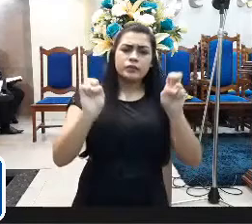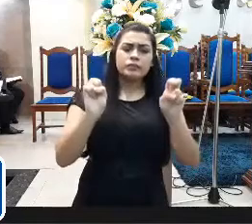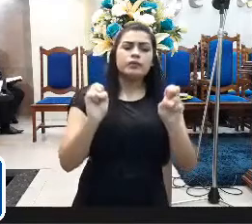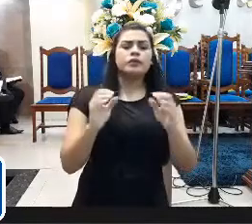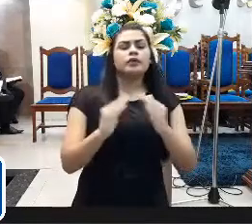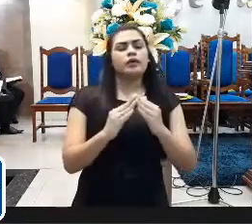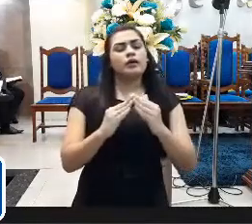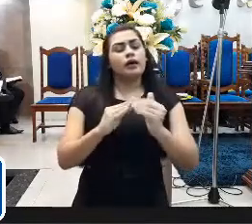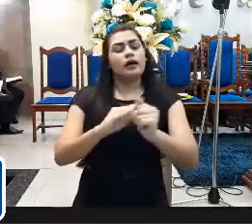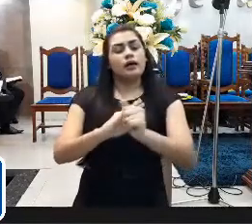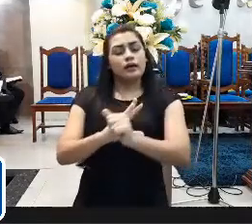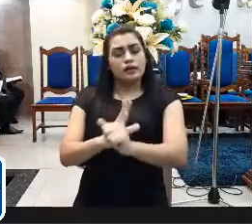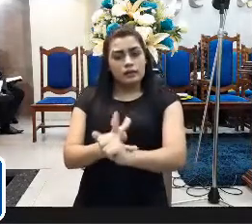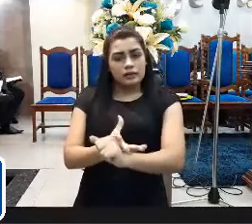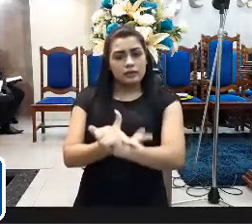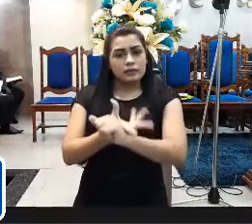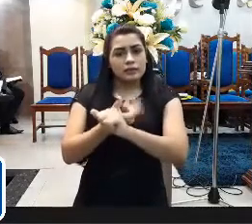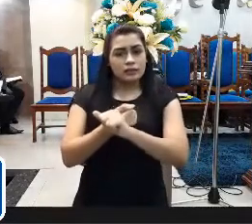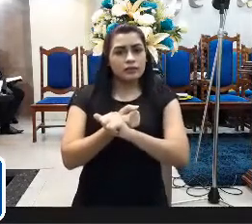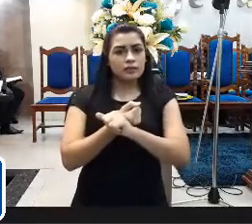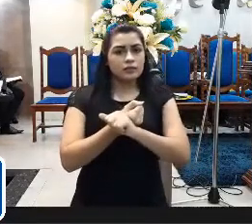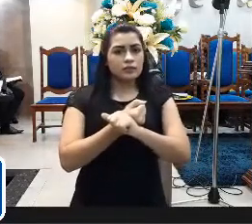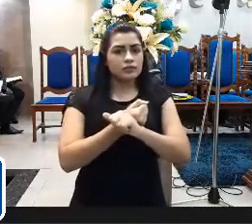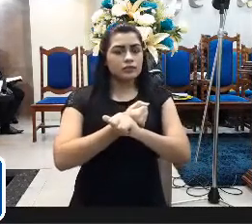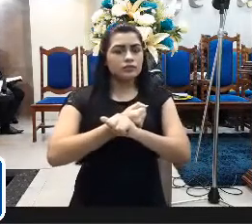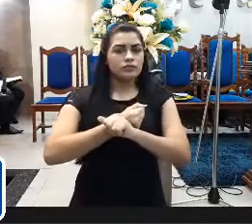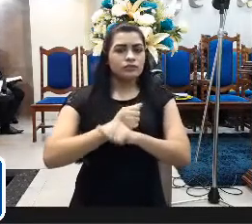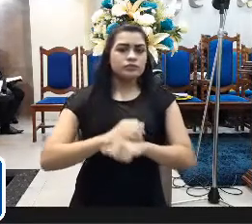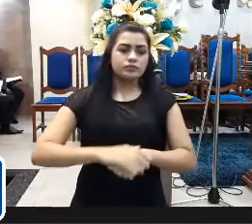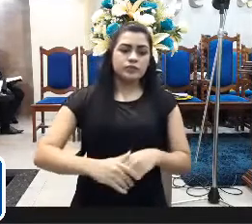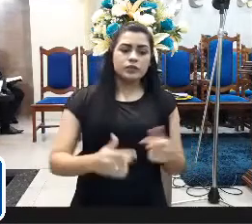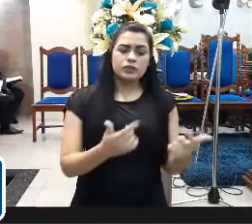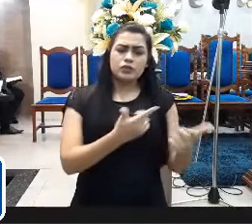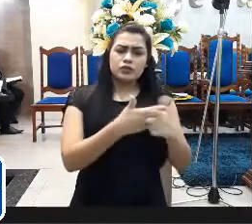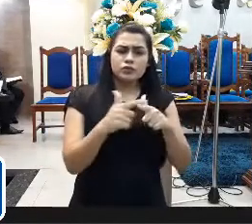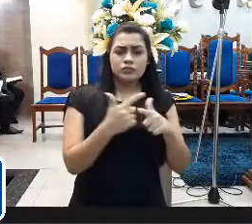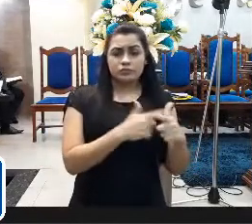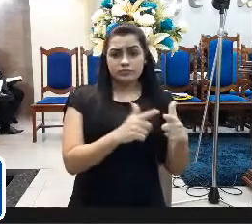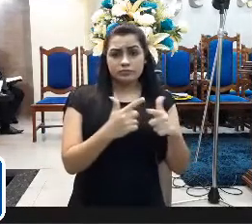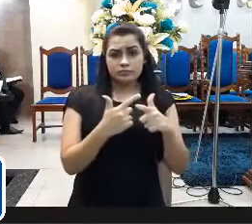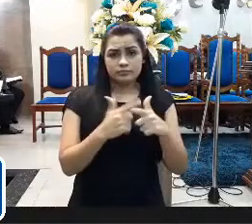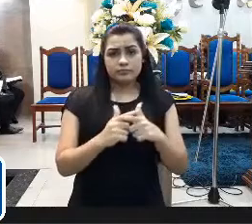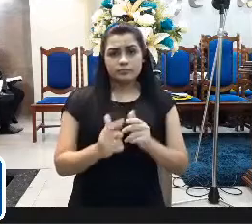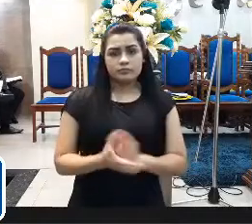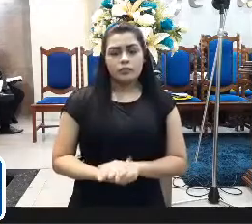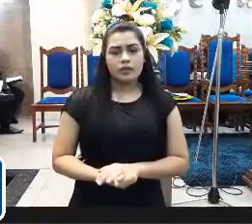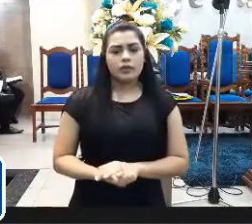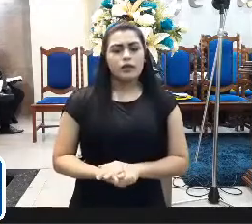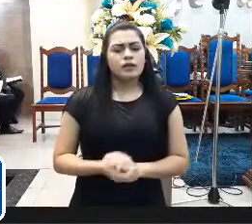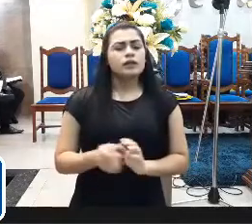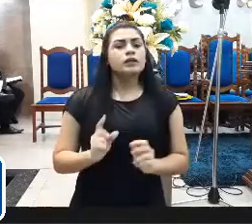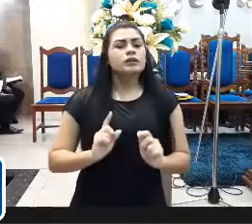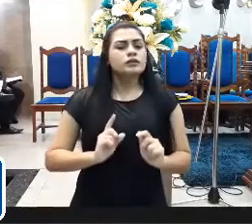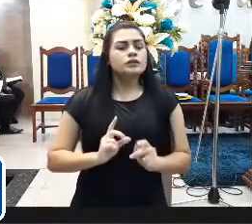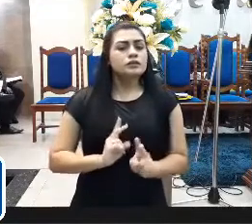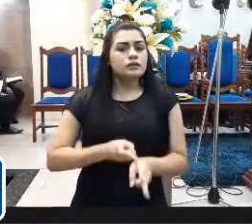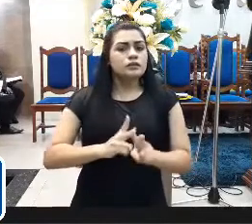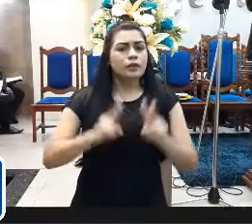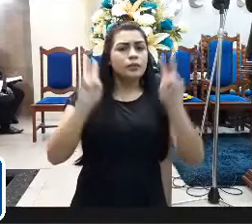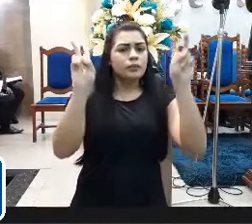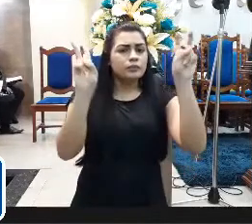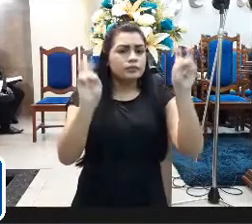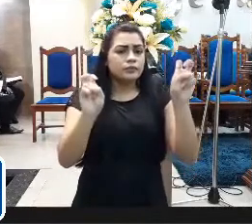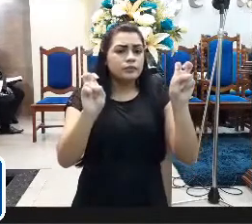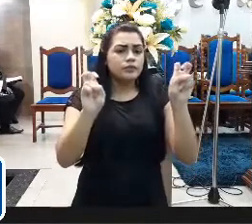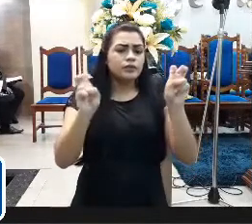tema voltado para a igreja, porque foi o caminho que o Senhor nos direcionou. E essa noite nós